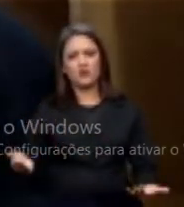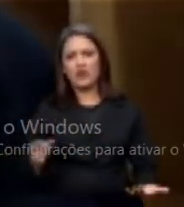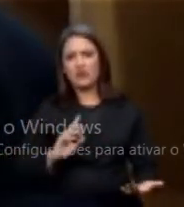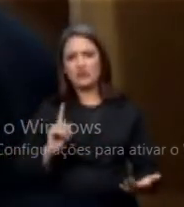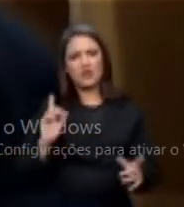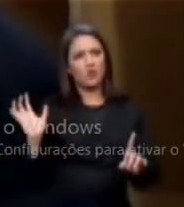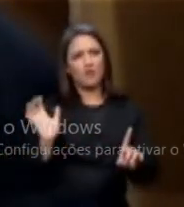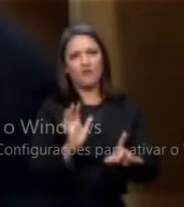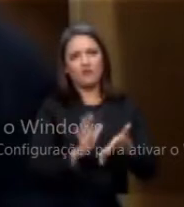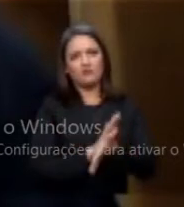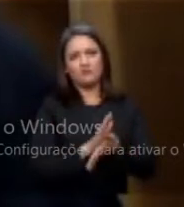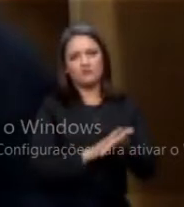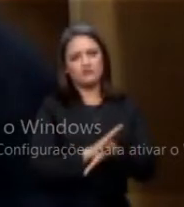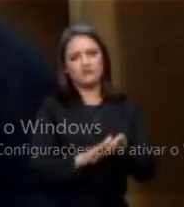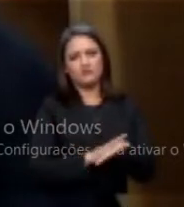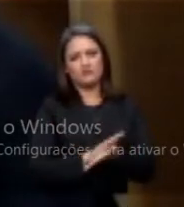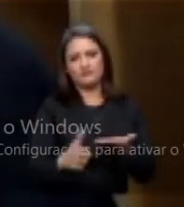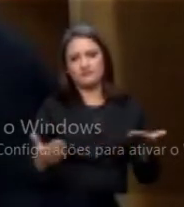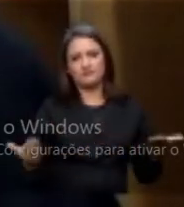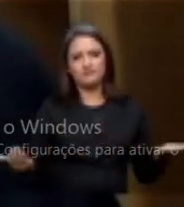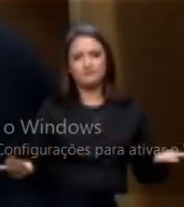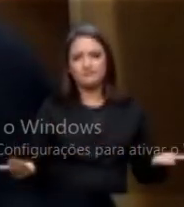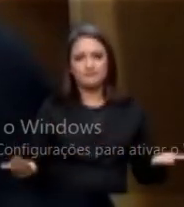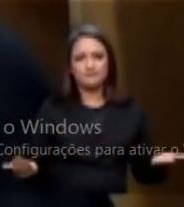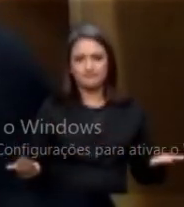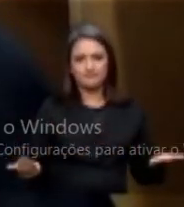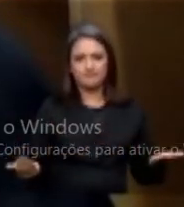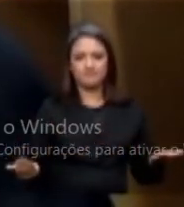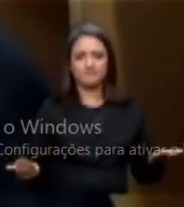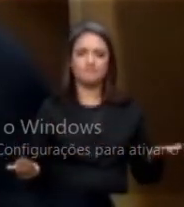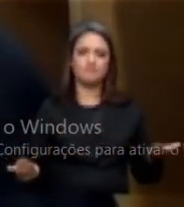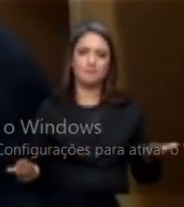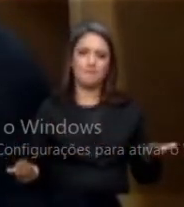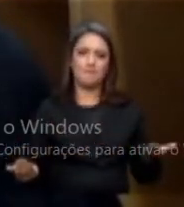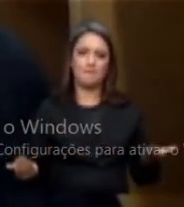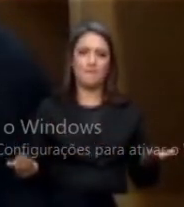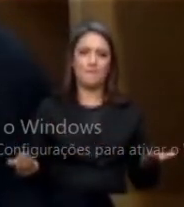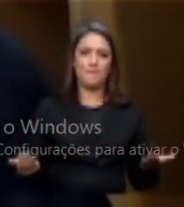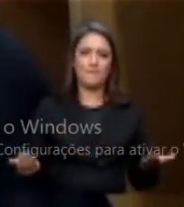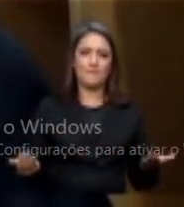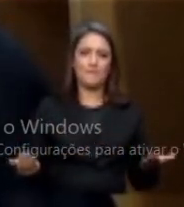algum efeito similar numa burla às coligações. Não